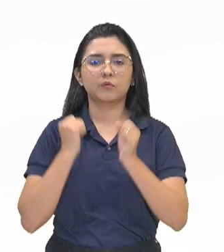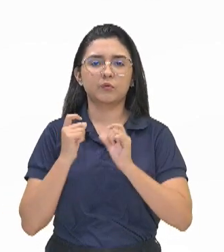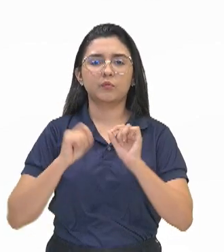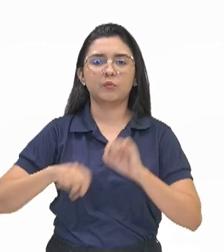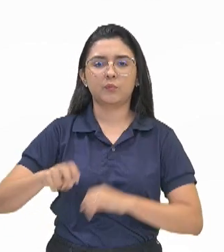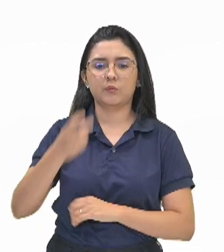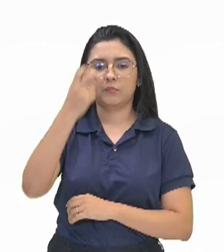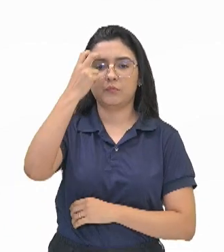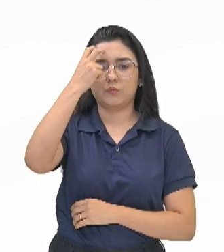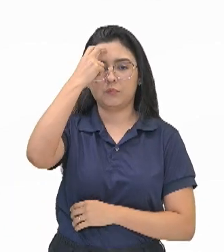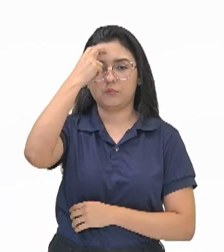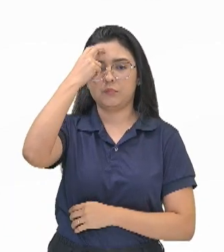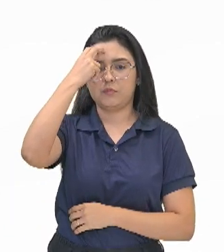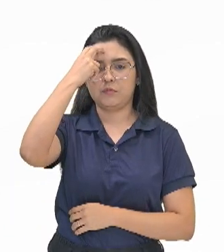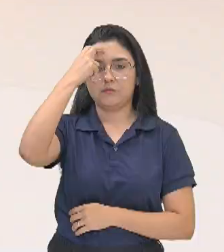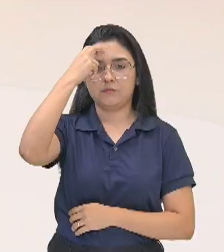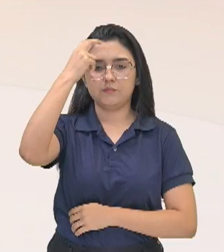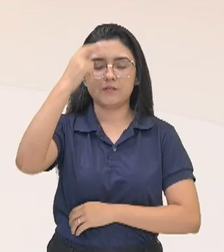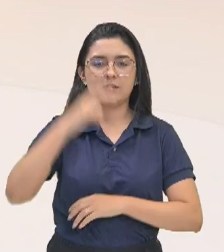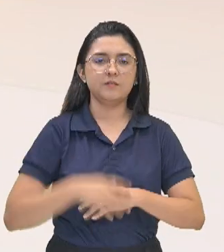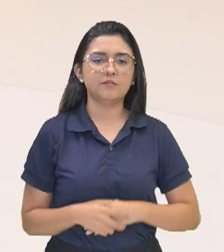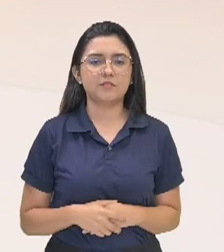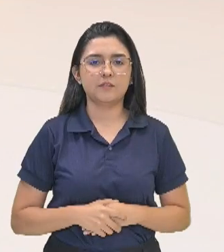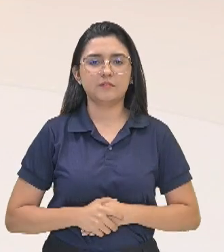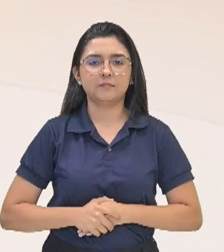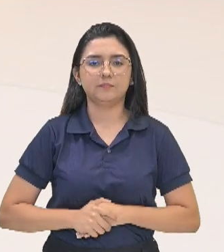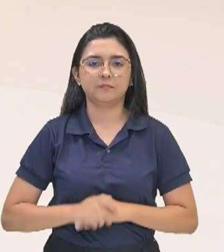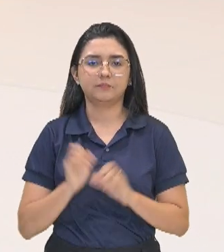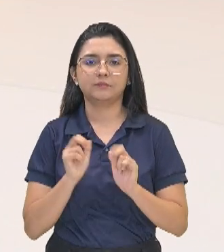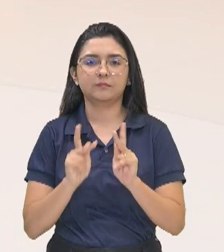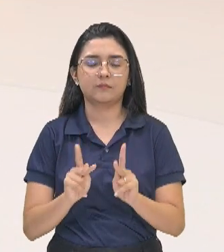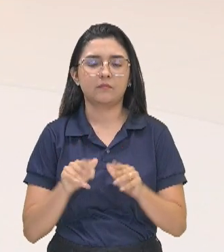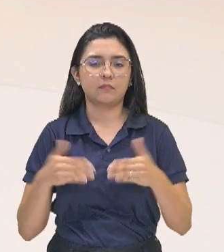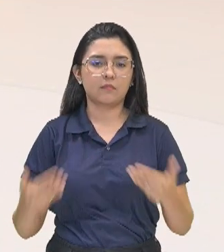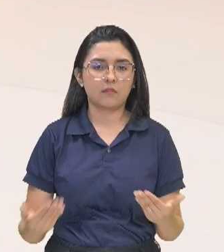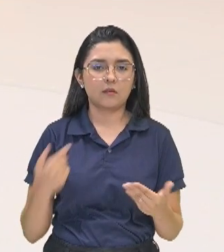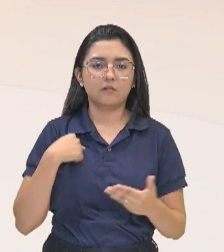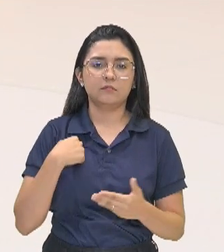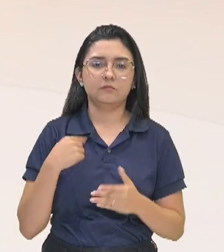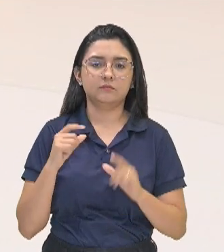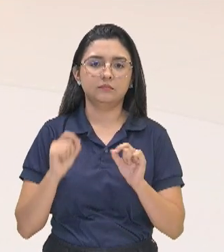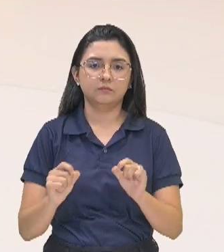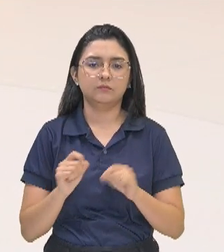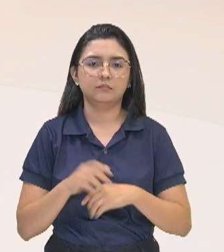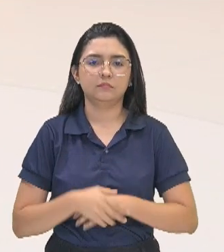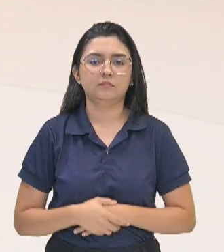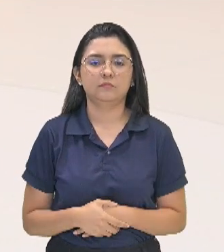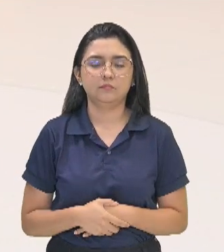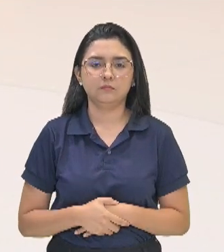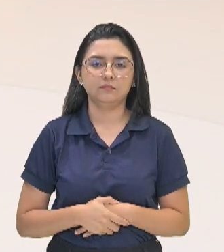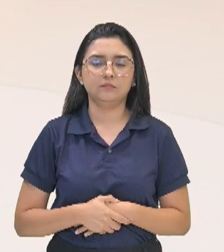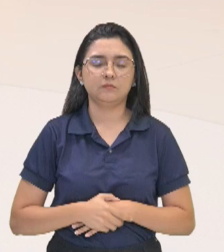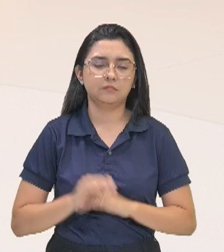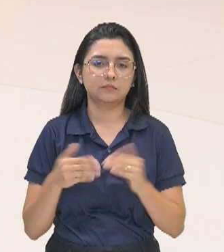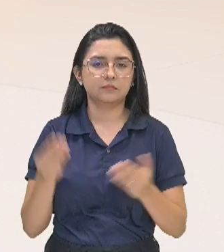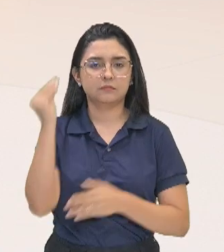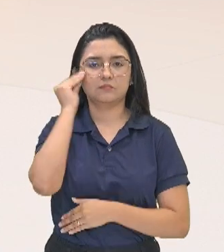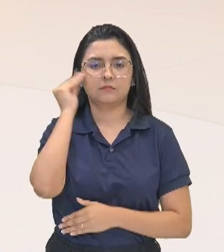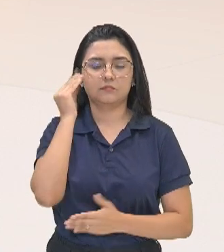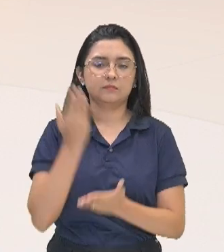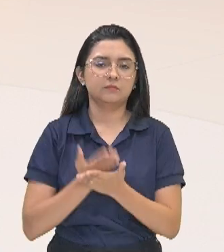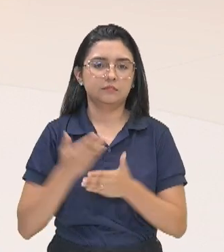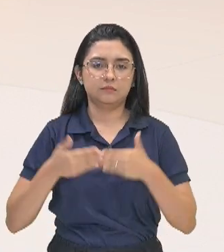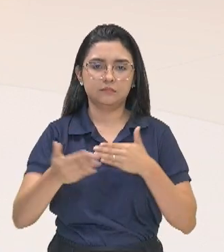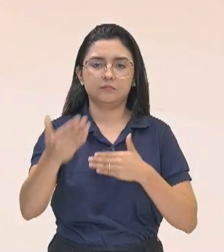indústria cultural, tá bom? Então, esse aí é o conteúdo da nossa aula, vamos acompanhar com bastante